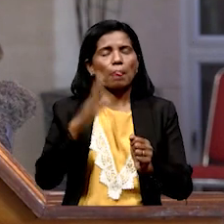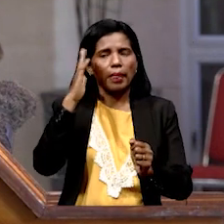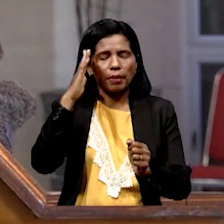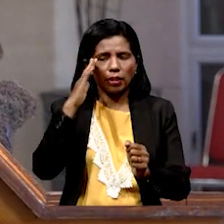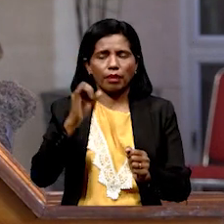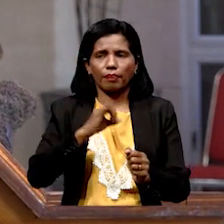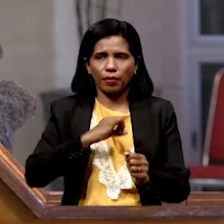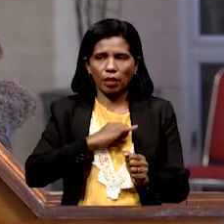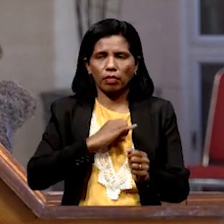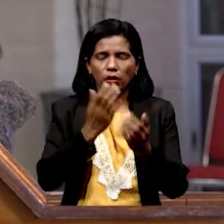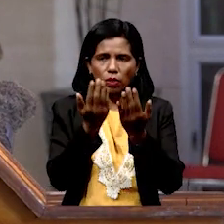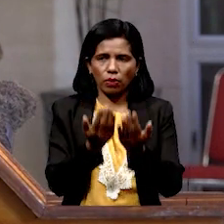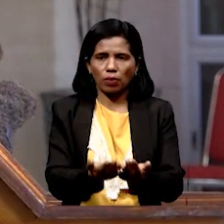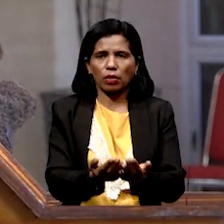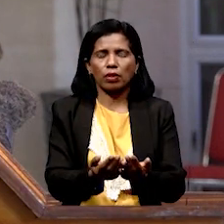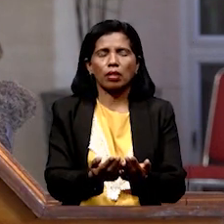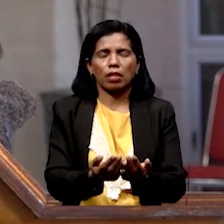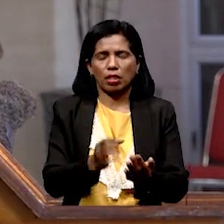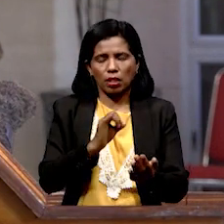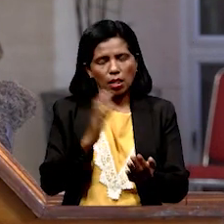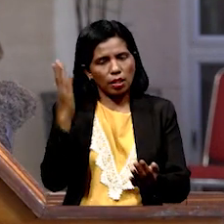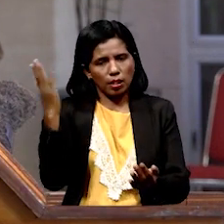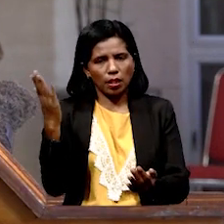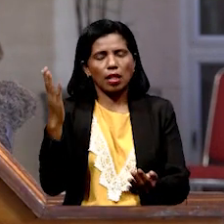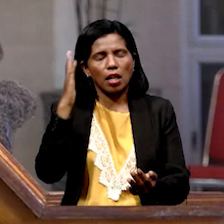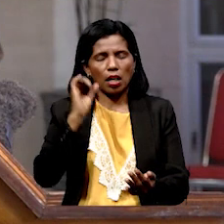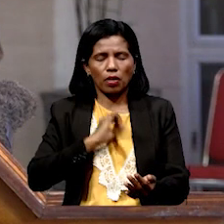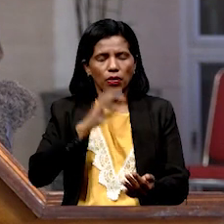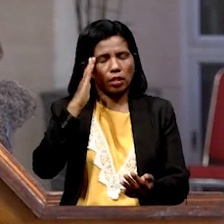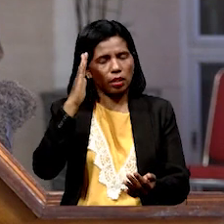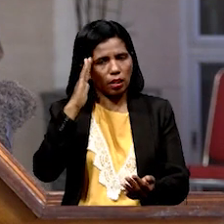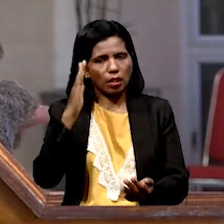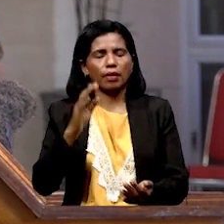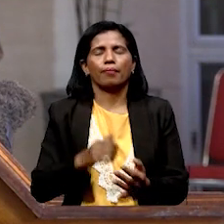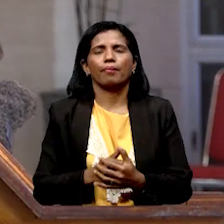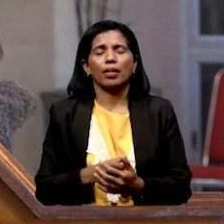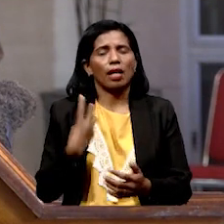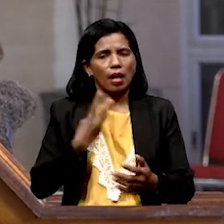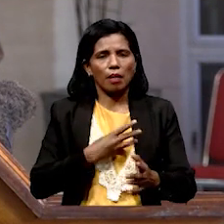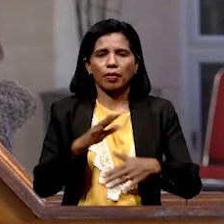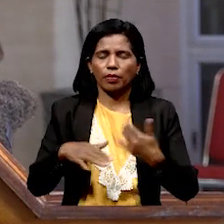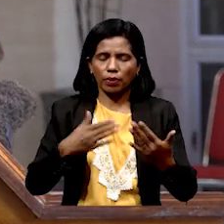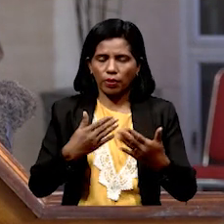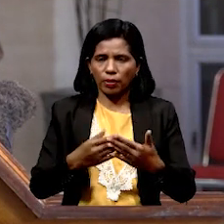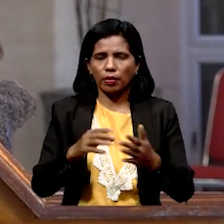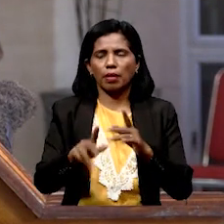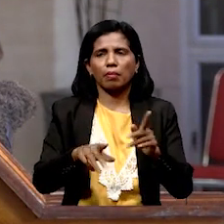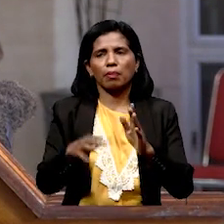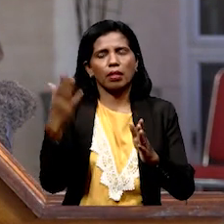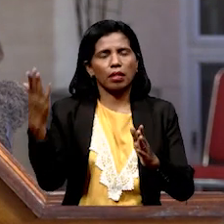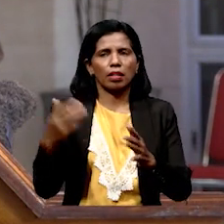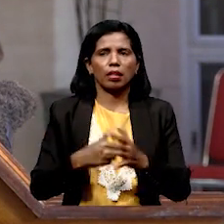ni todang usi ni be ni hatene hau hatene ni todang ni be hau hatene ami sirne ema mak ye liur bel diang